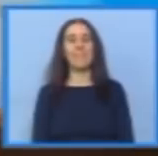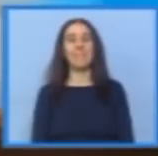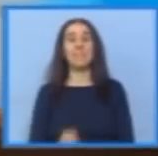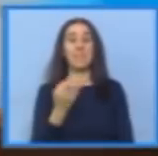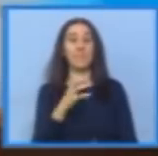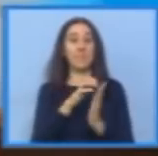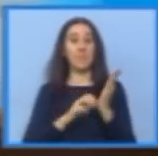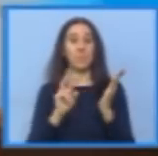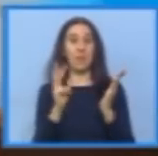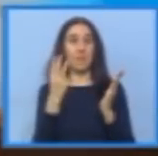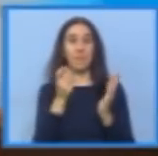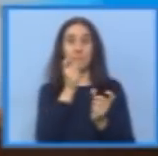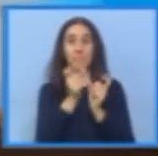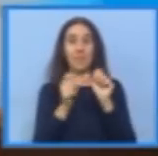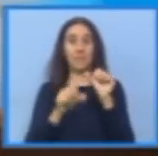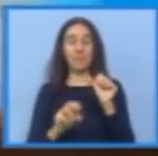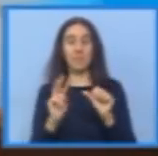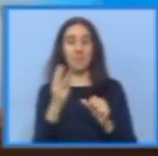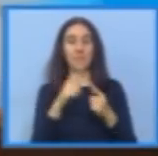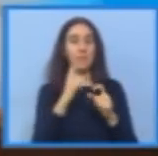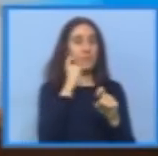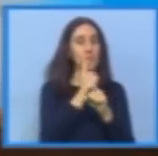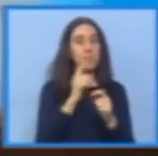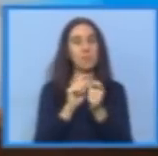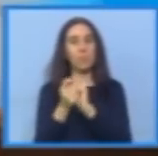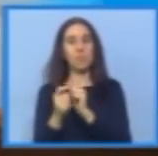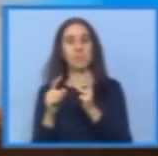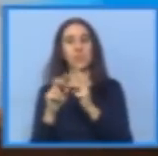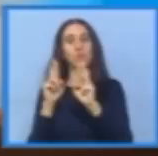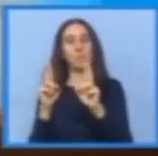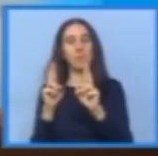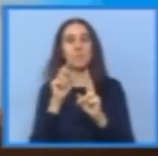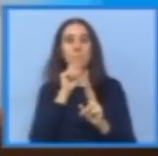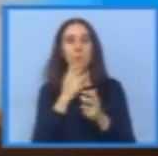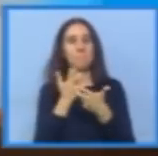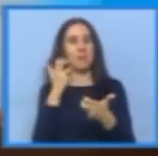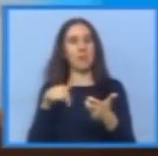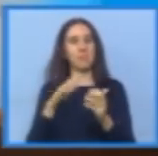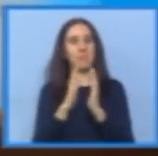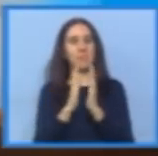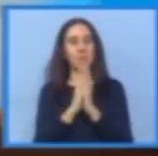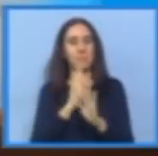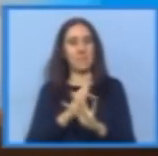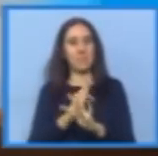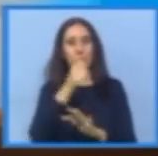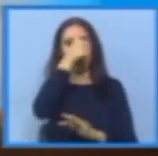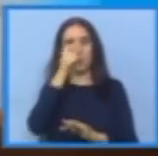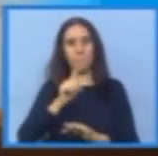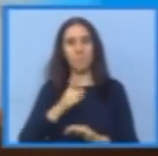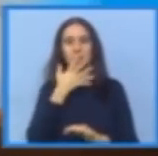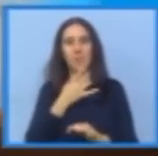de 3 textos, resultam 3 palavras, vigilância, mudança e esperança, que podem marcar esta celebração do primeiro domingo do Advento e